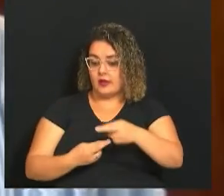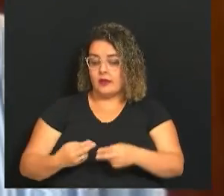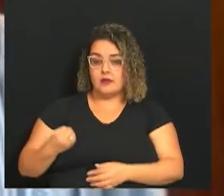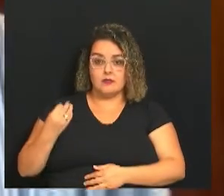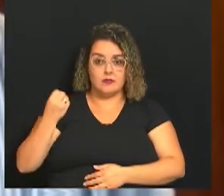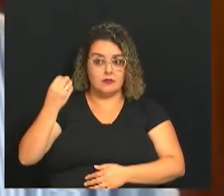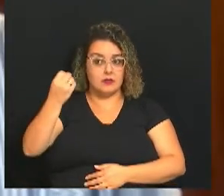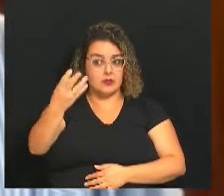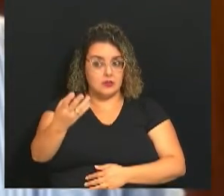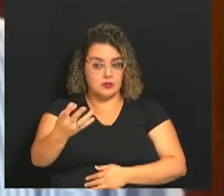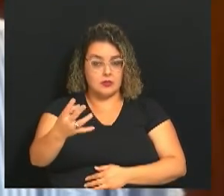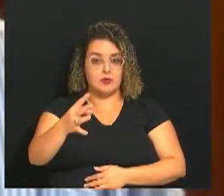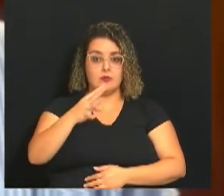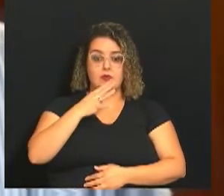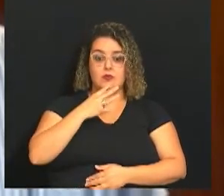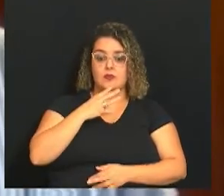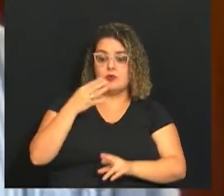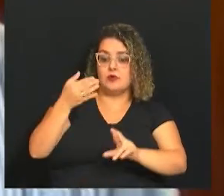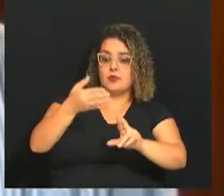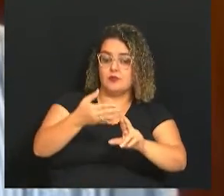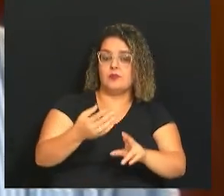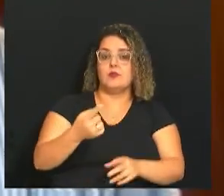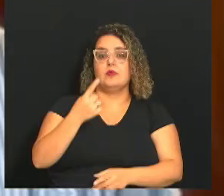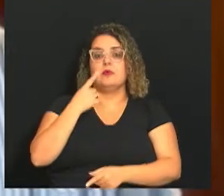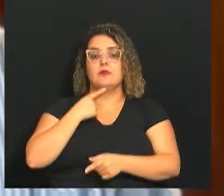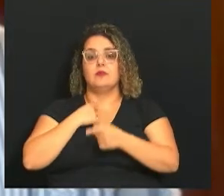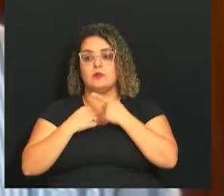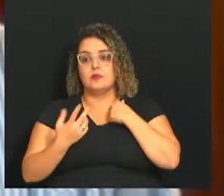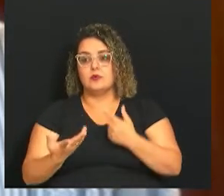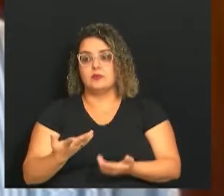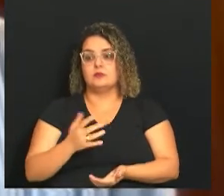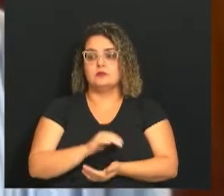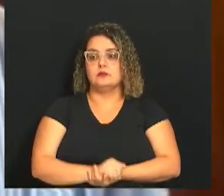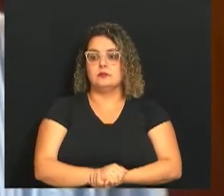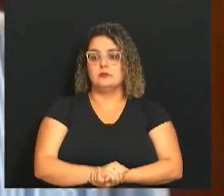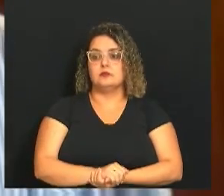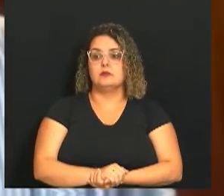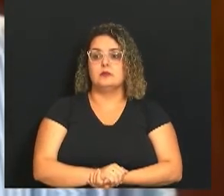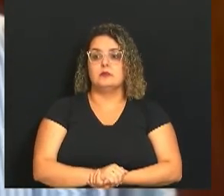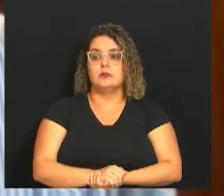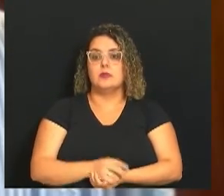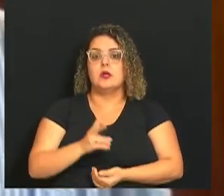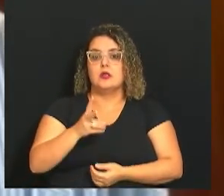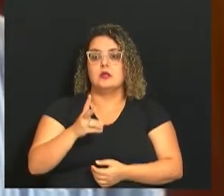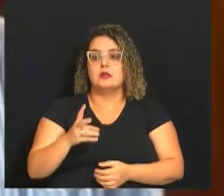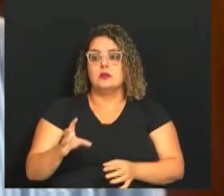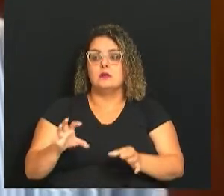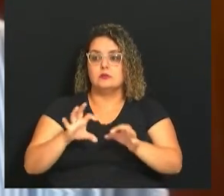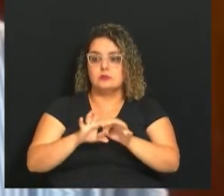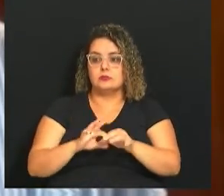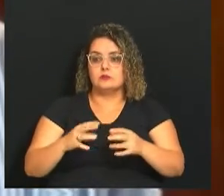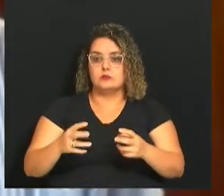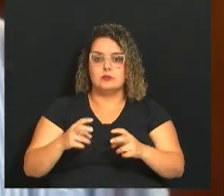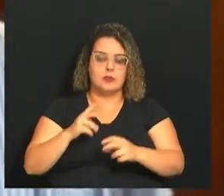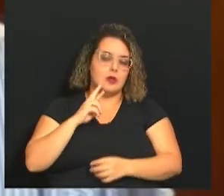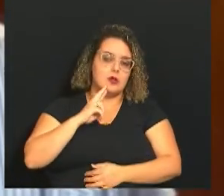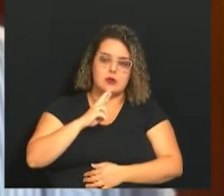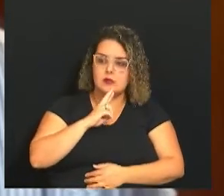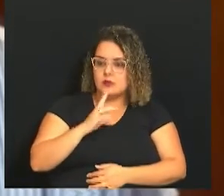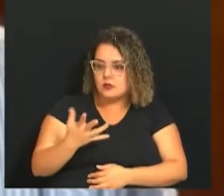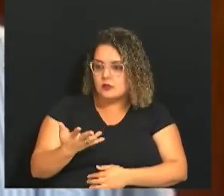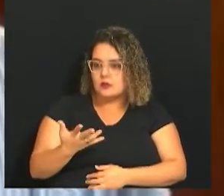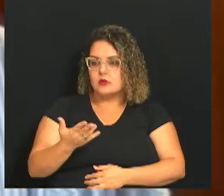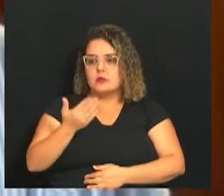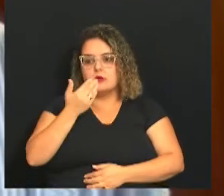um representante, um interessado, ele acabava sempre se reunindo em restaurante, ou almoçava